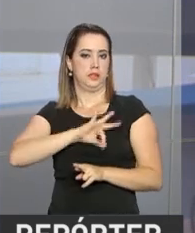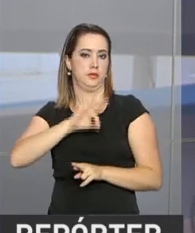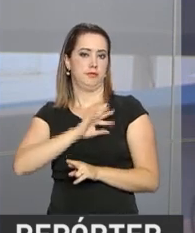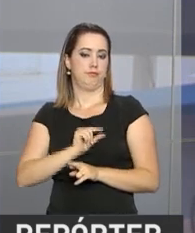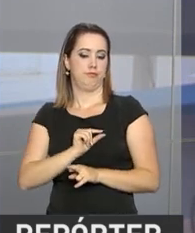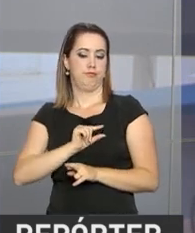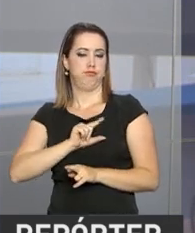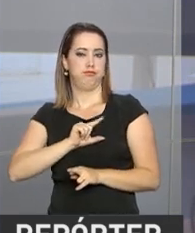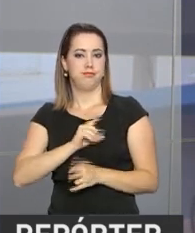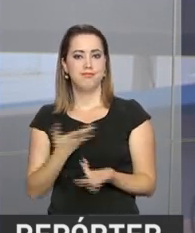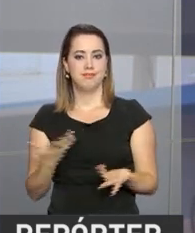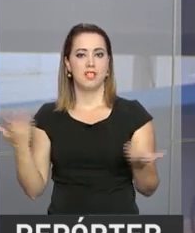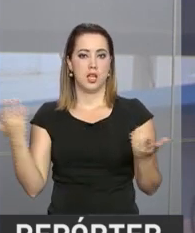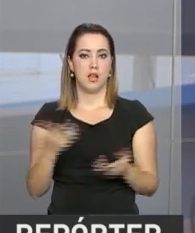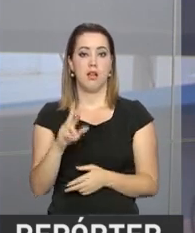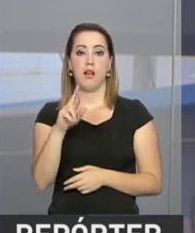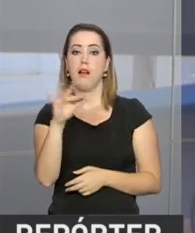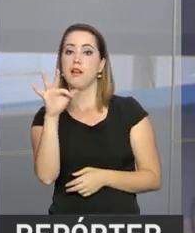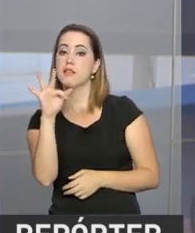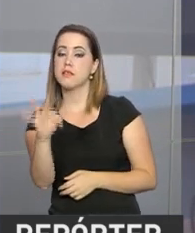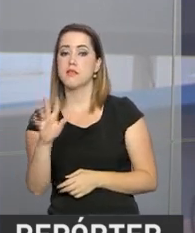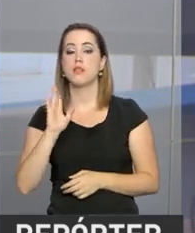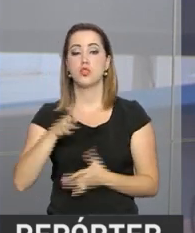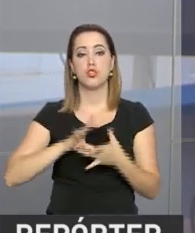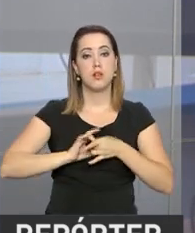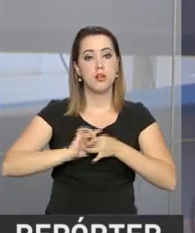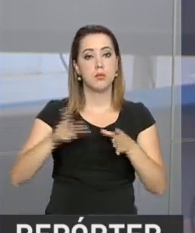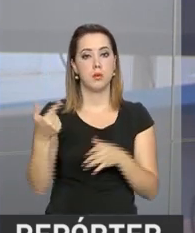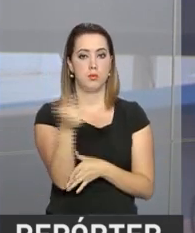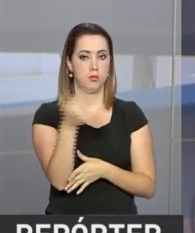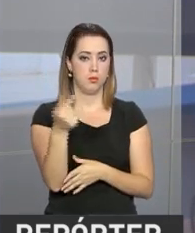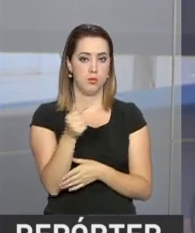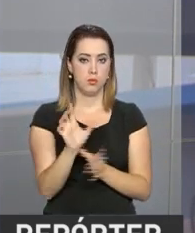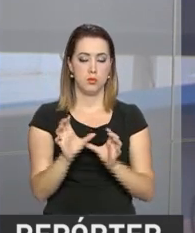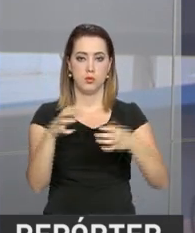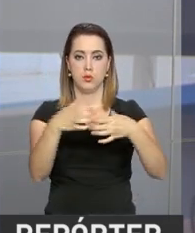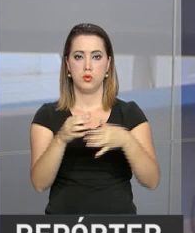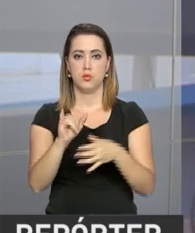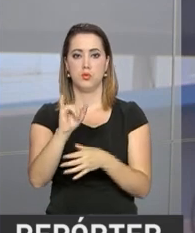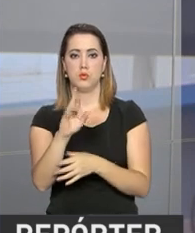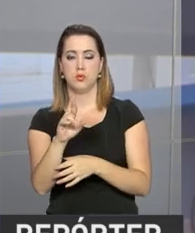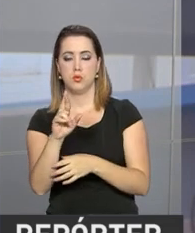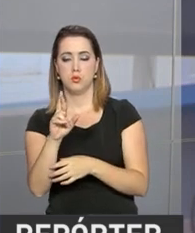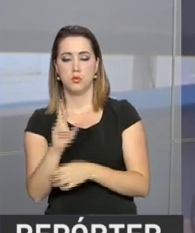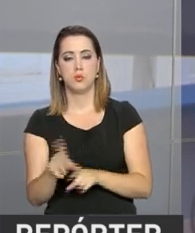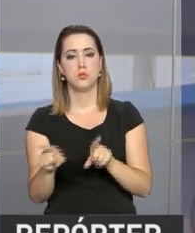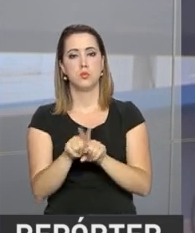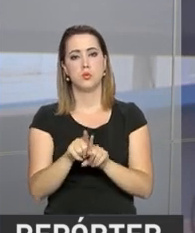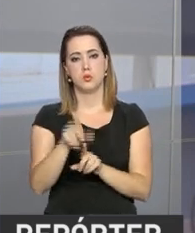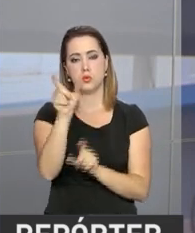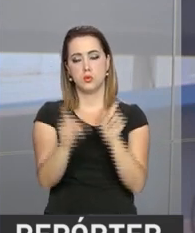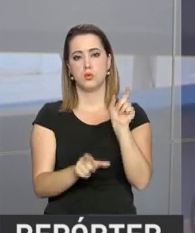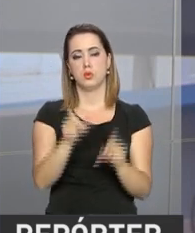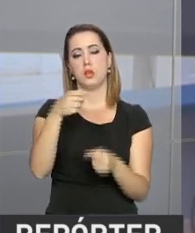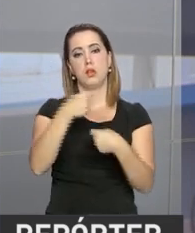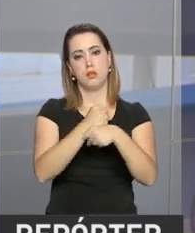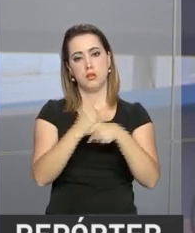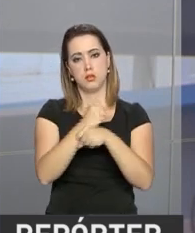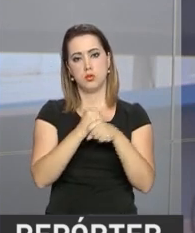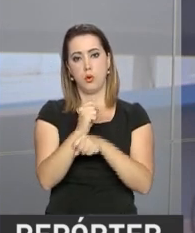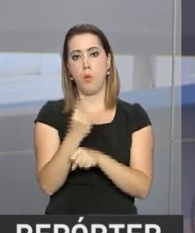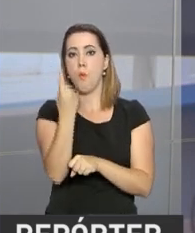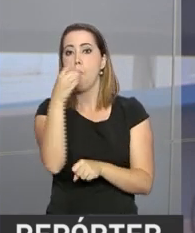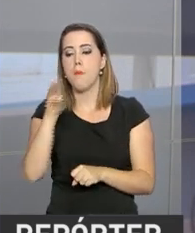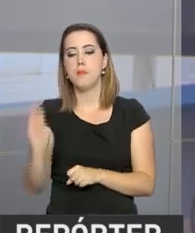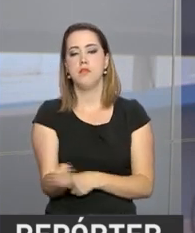Federal liberou o sétimo lote de restituição do imposto de Renda pessoa física 2016 cerca de 1. 600.000 contribuintes TM